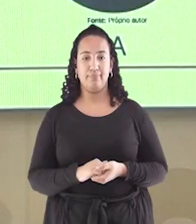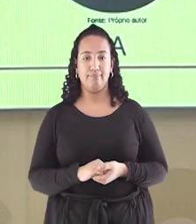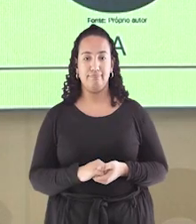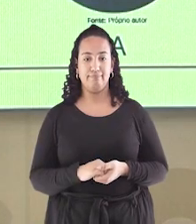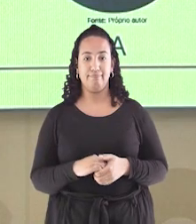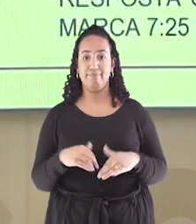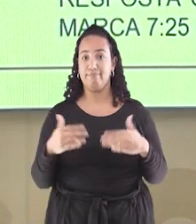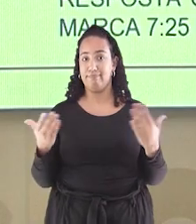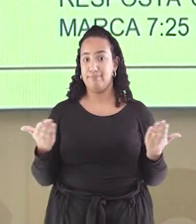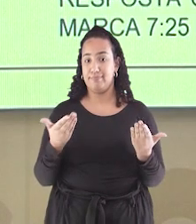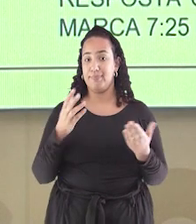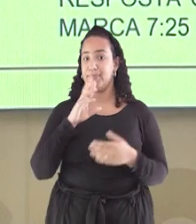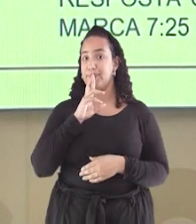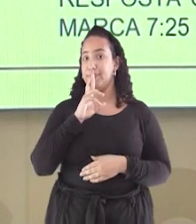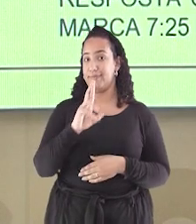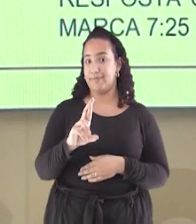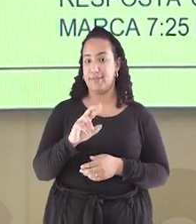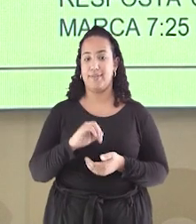Vamos corrigir?